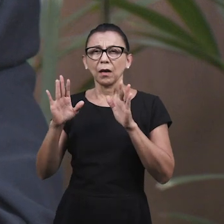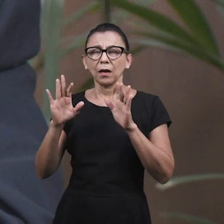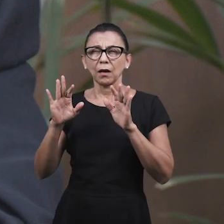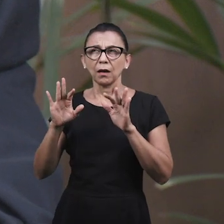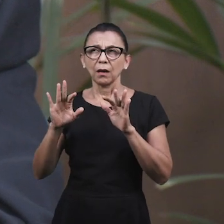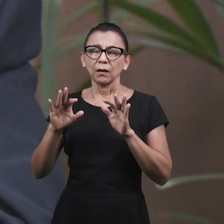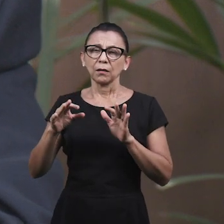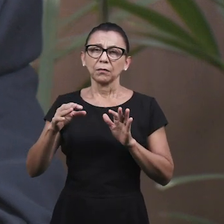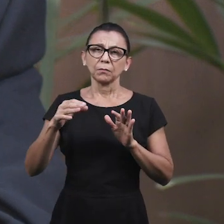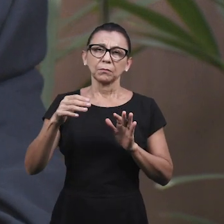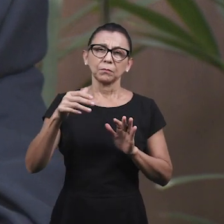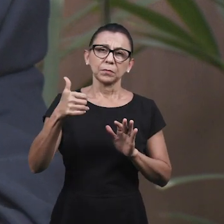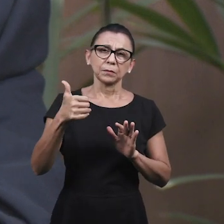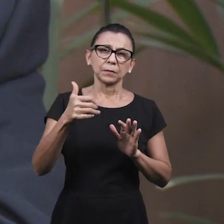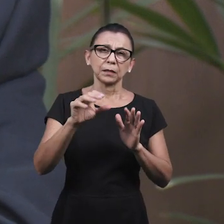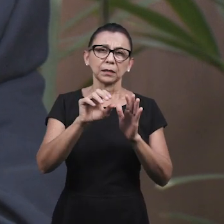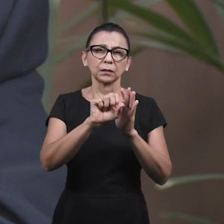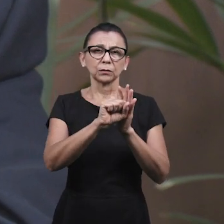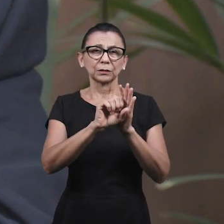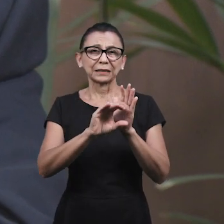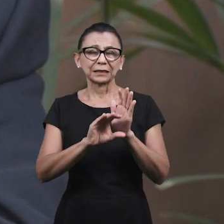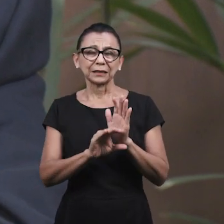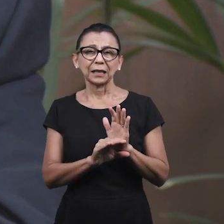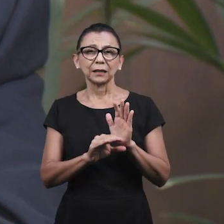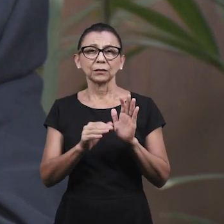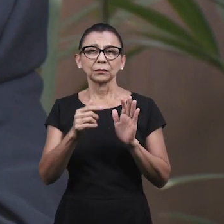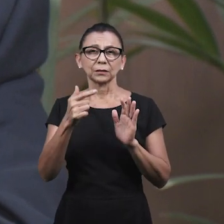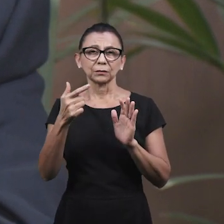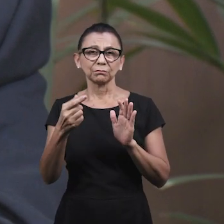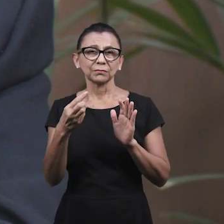segundo século, terceiro, massacrada pelo Império